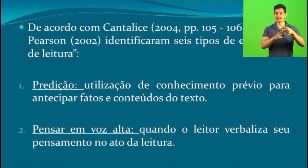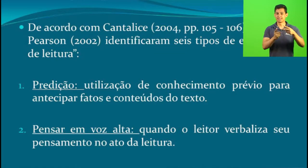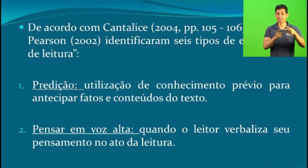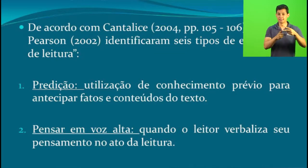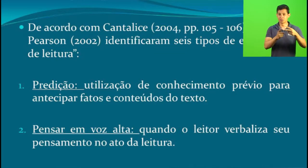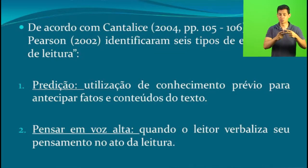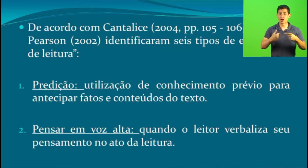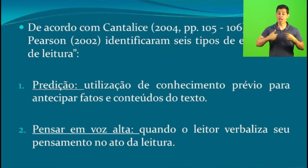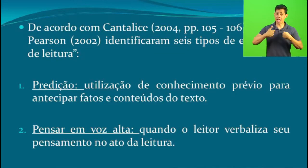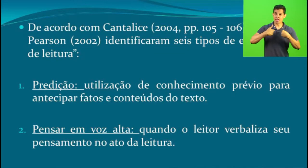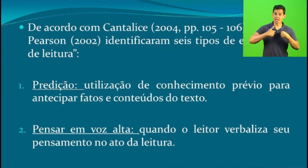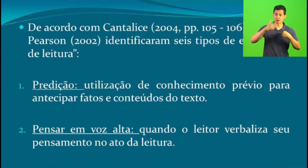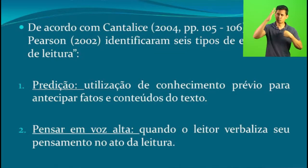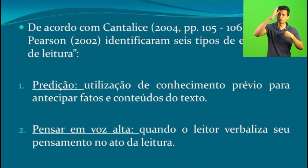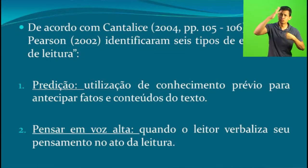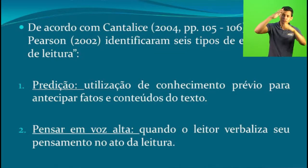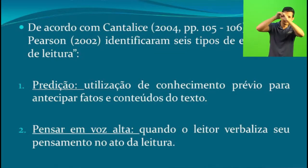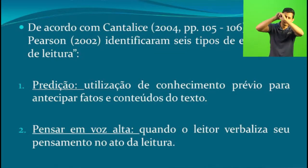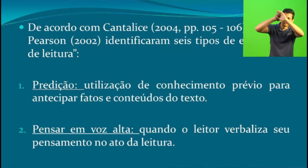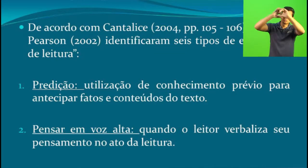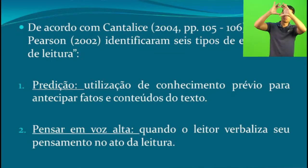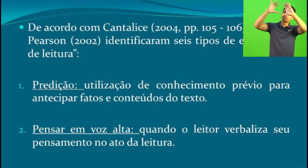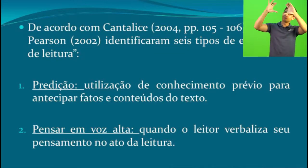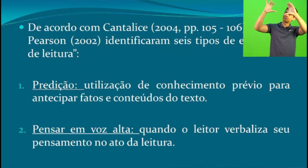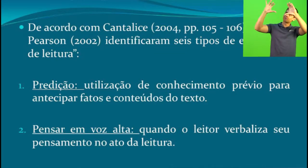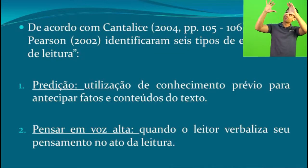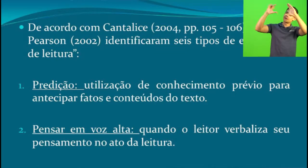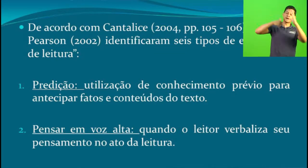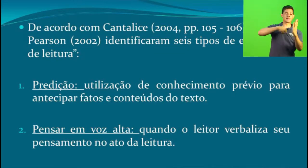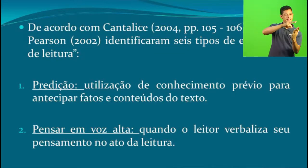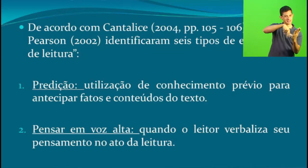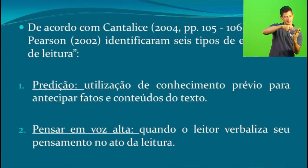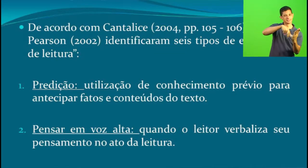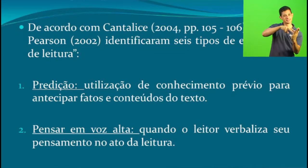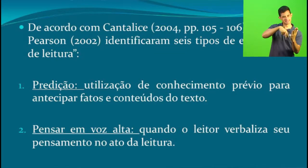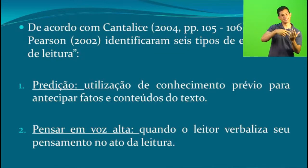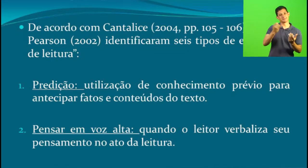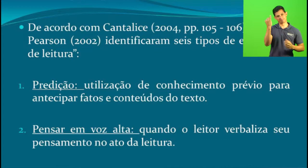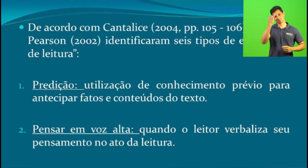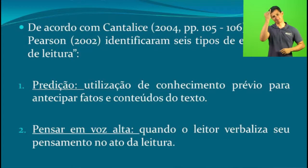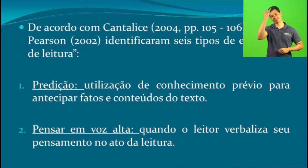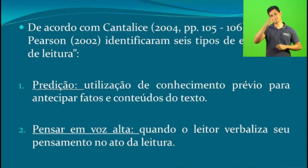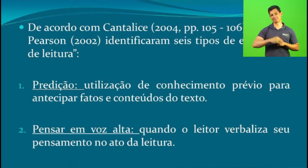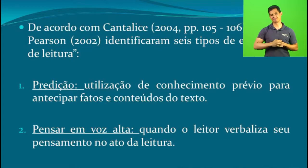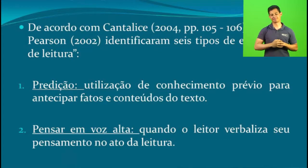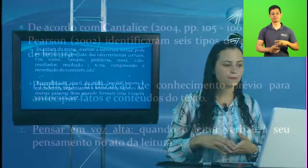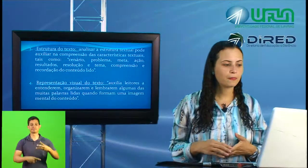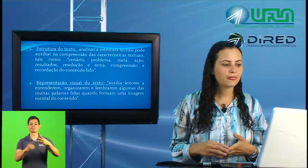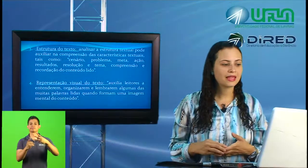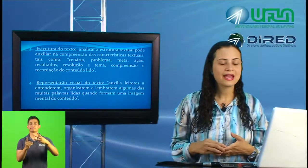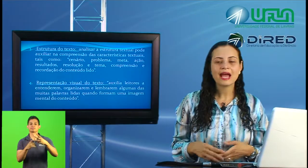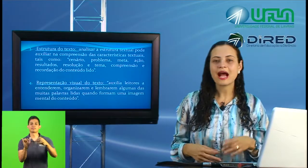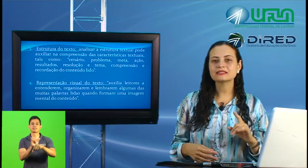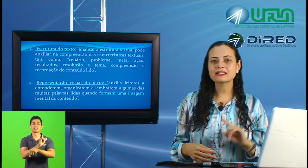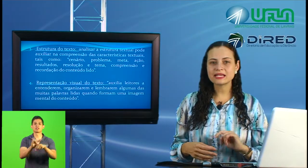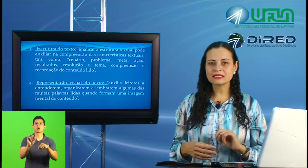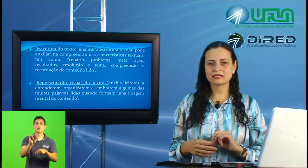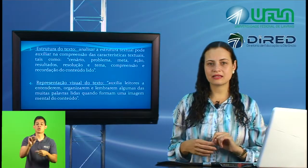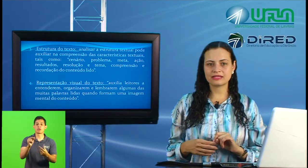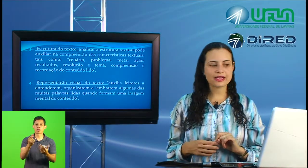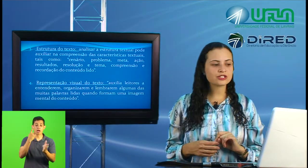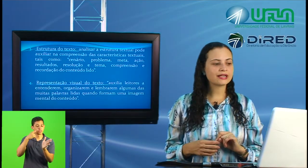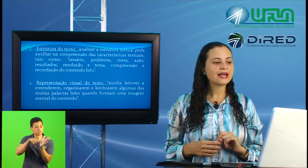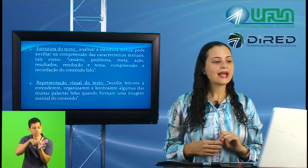seria pensar em voz alta, quando o leitor verbaliza seu pensamento no ato da leitura. A